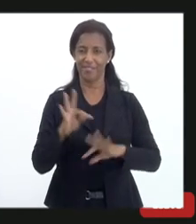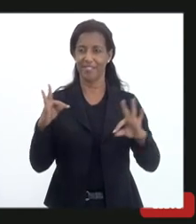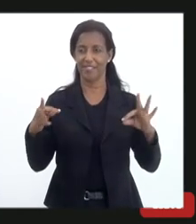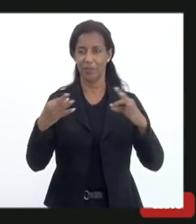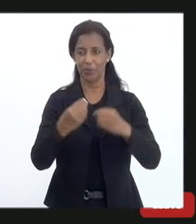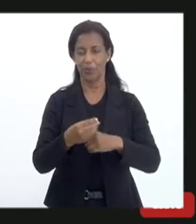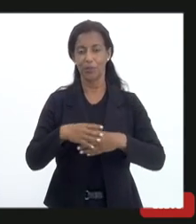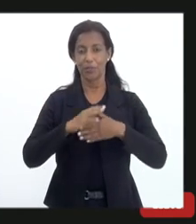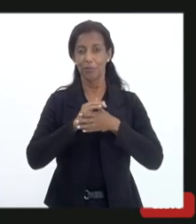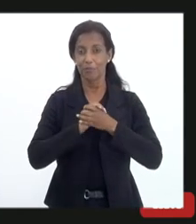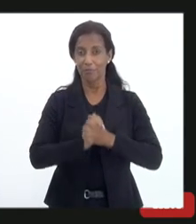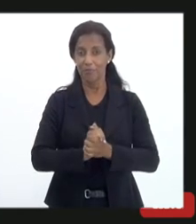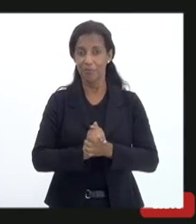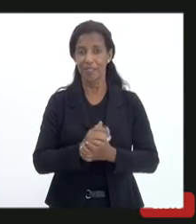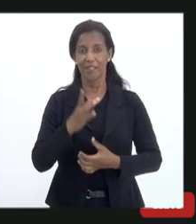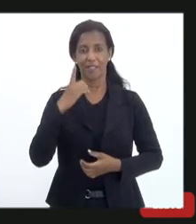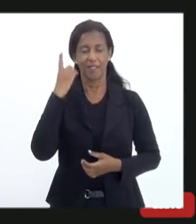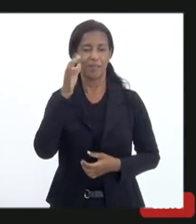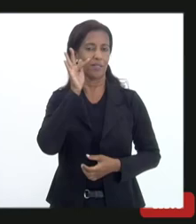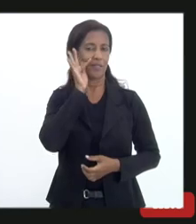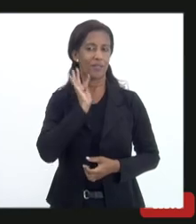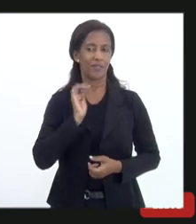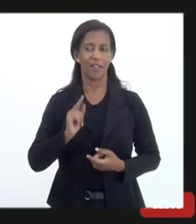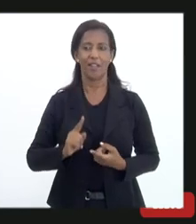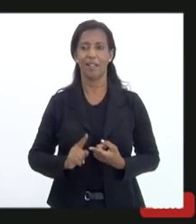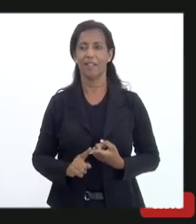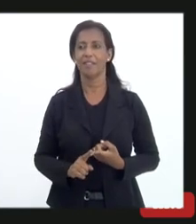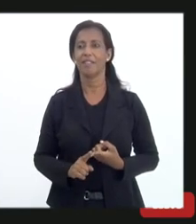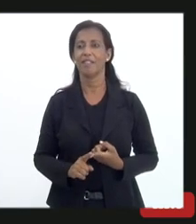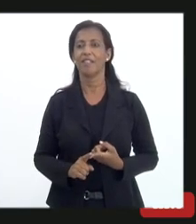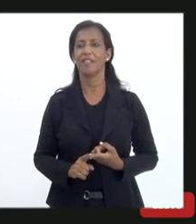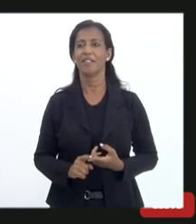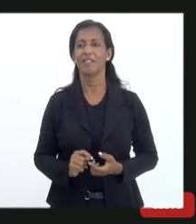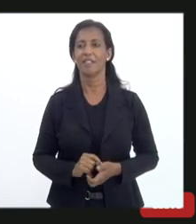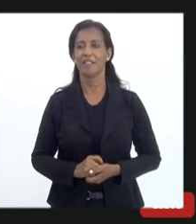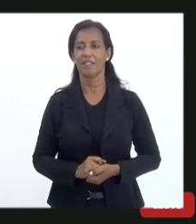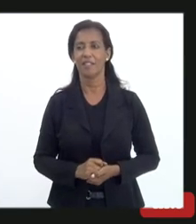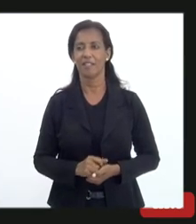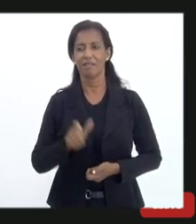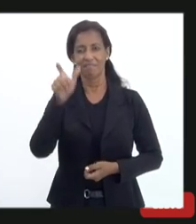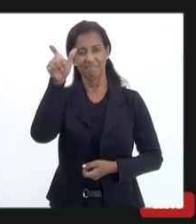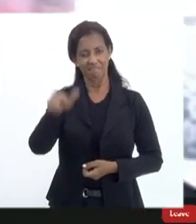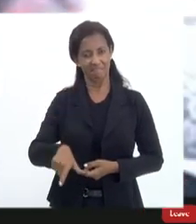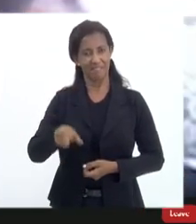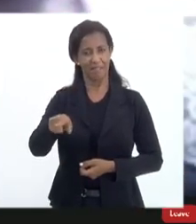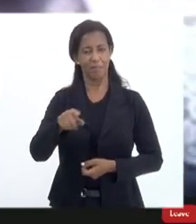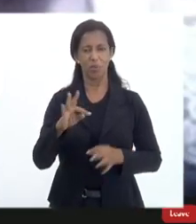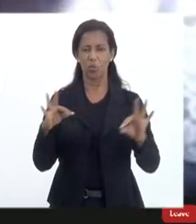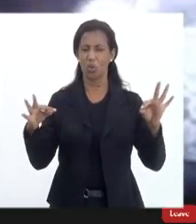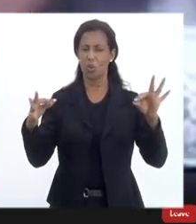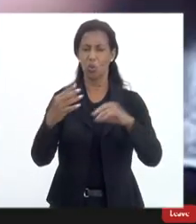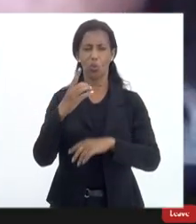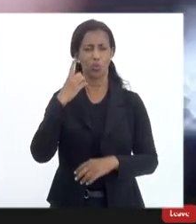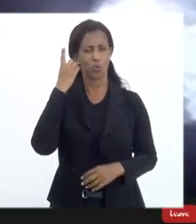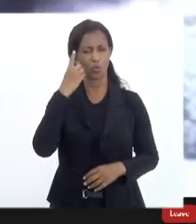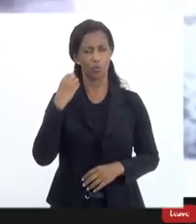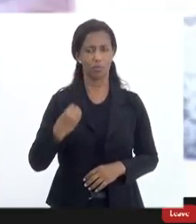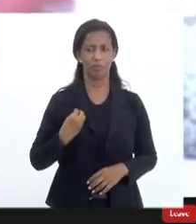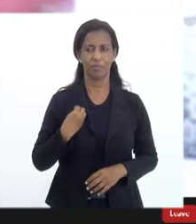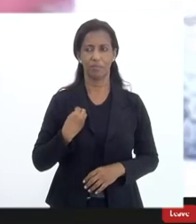todos, cumprimento o deputado Flávio Serafini e na pessoa dele todos os deputados presentes,